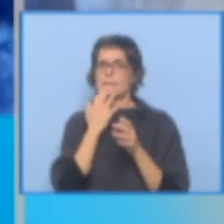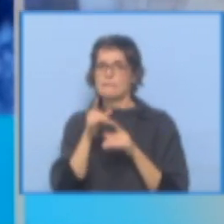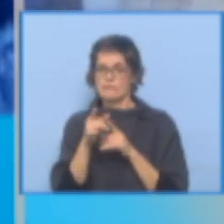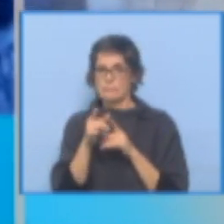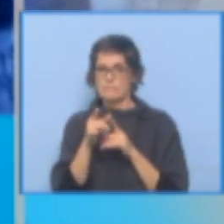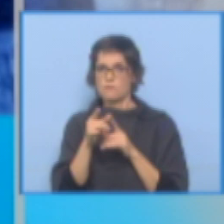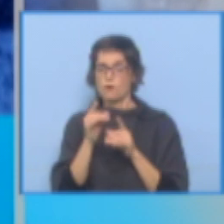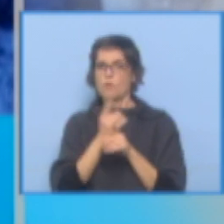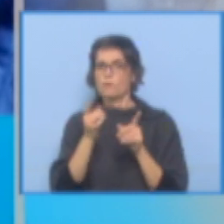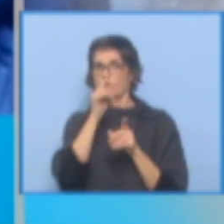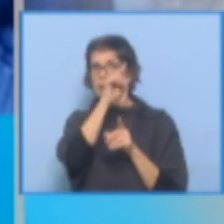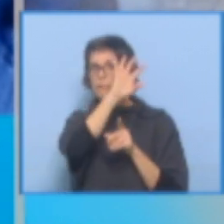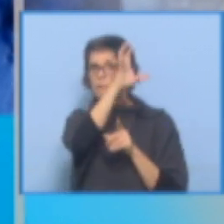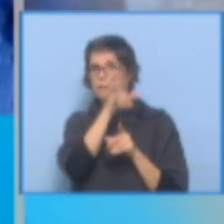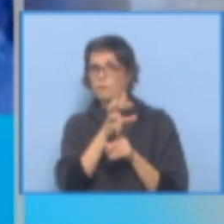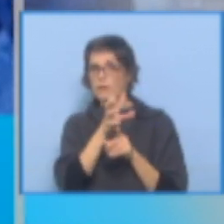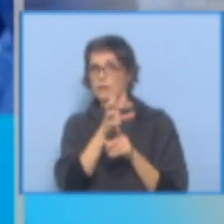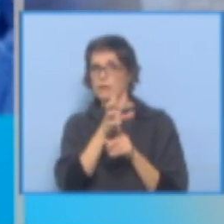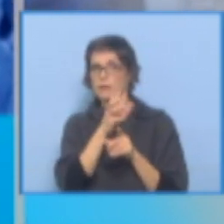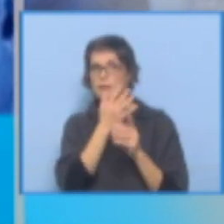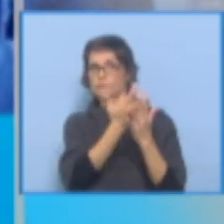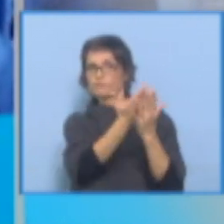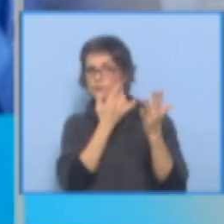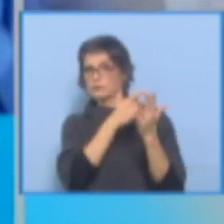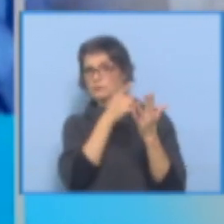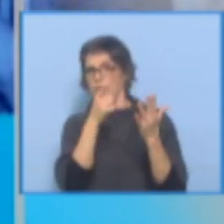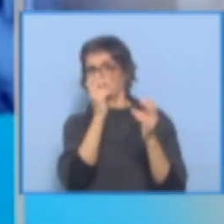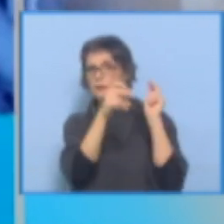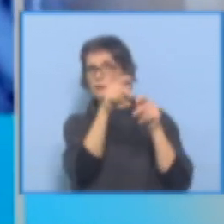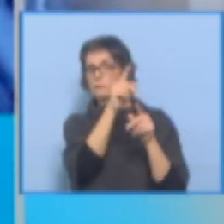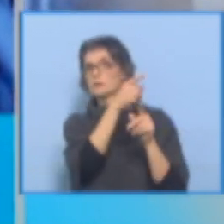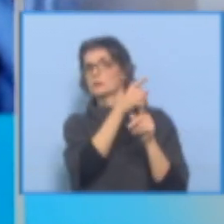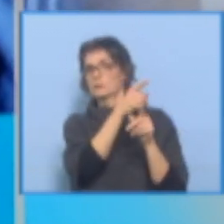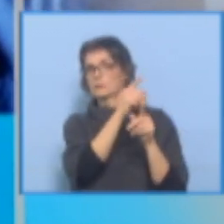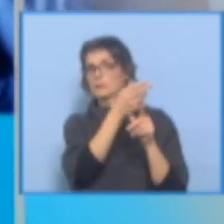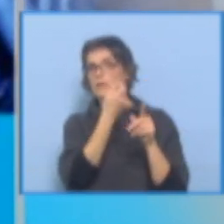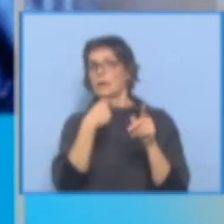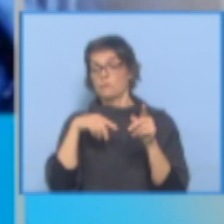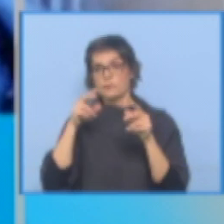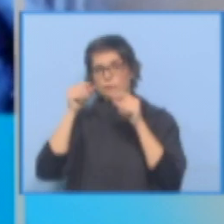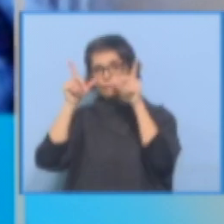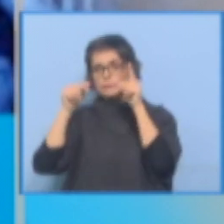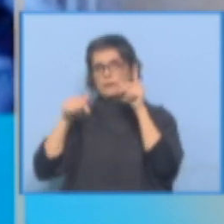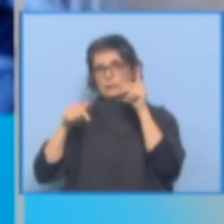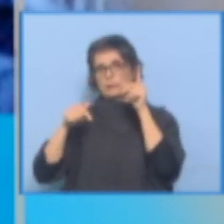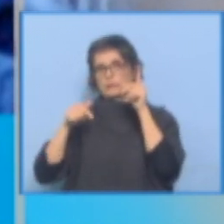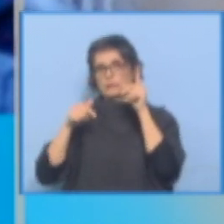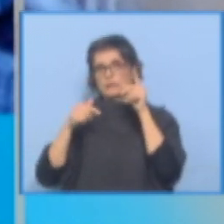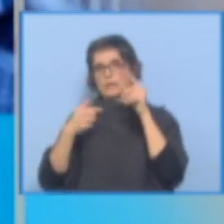pode acontecer se nós se não olharmos para este problema e o deixarmos, no fundo, invadir o nosso campo